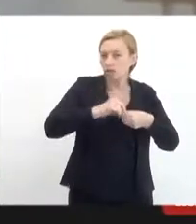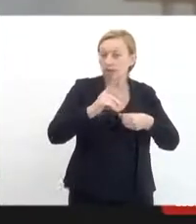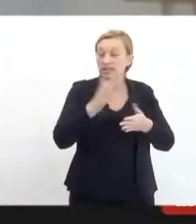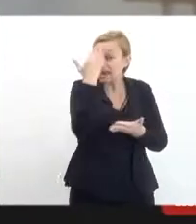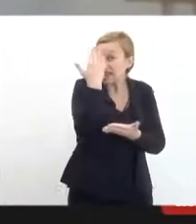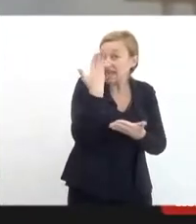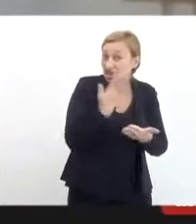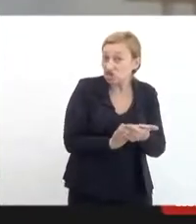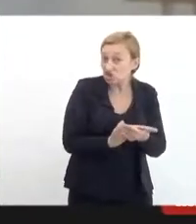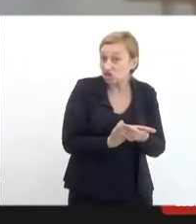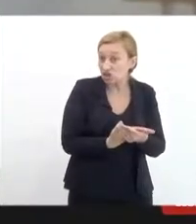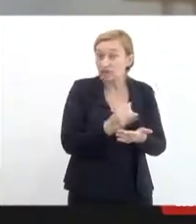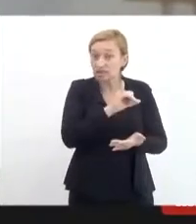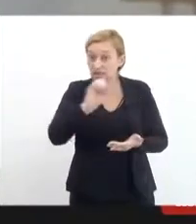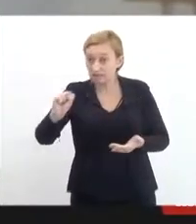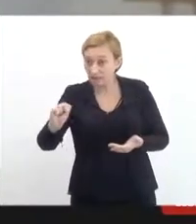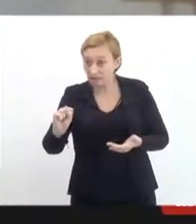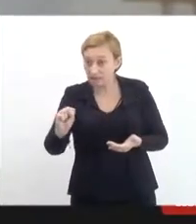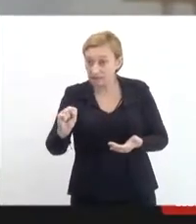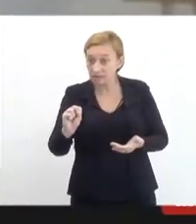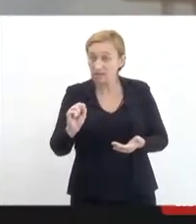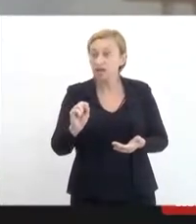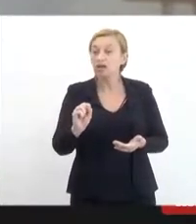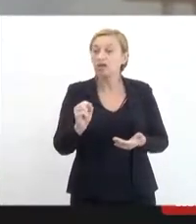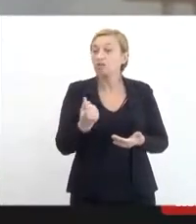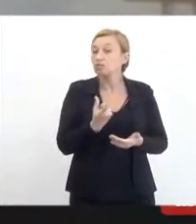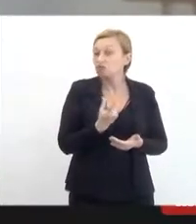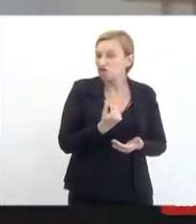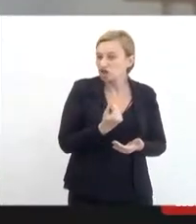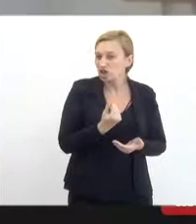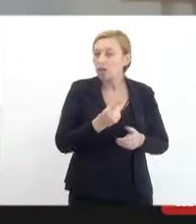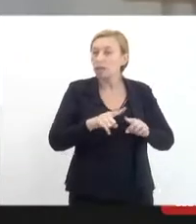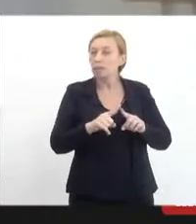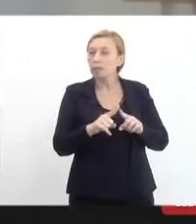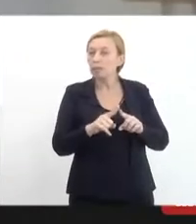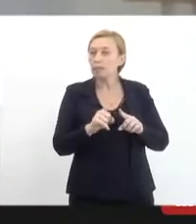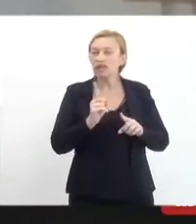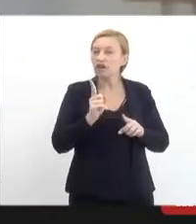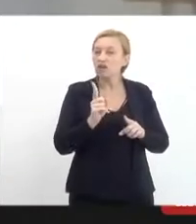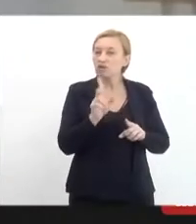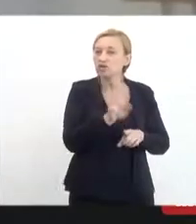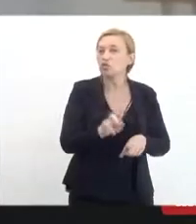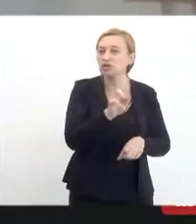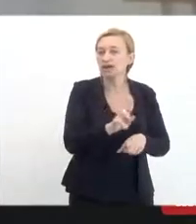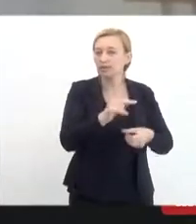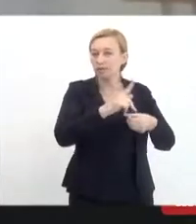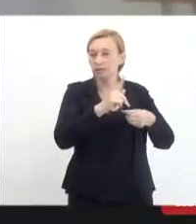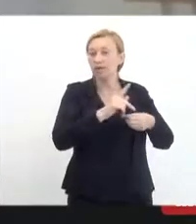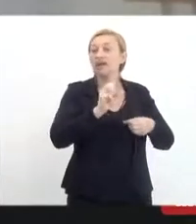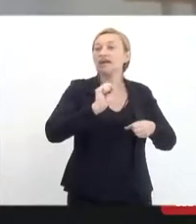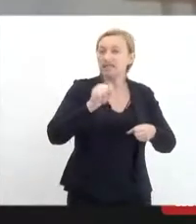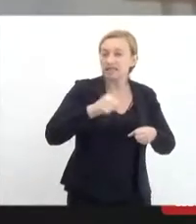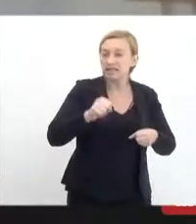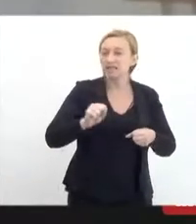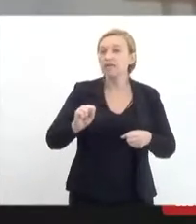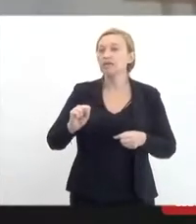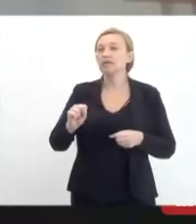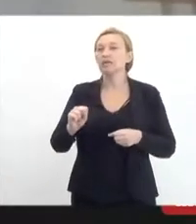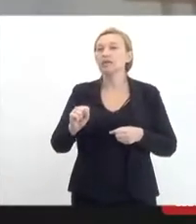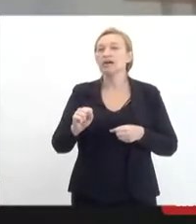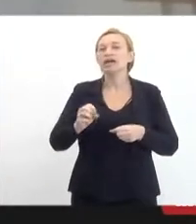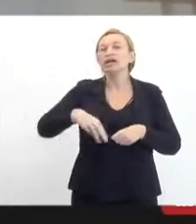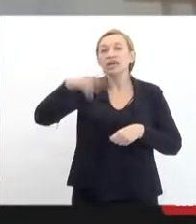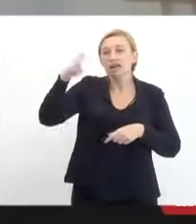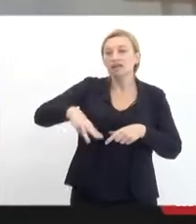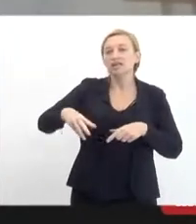acredita, né, do ICMS, incidente sobre esses bens. No entanto, eles não são consumidos pela Petrobras, mas sim pelos seus prestadores de